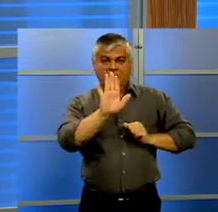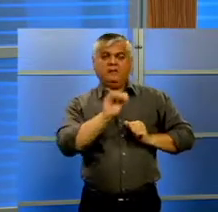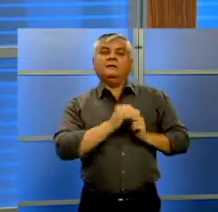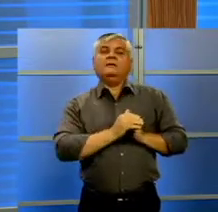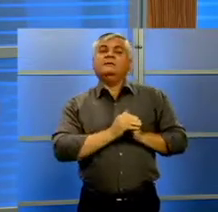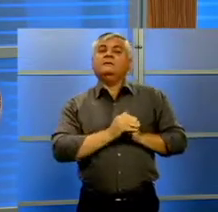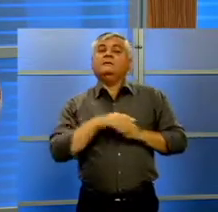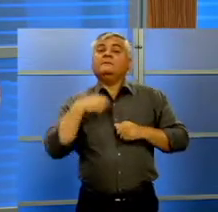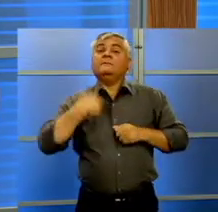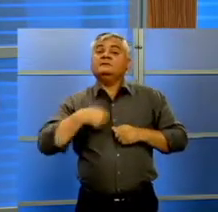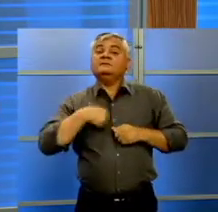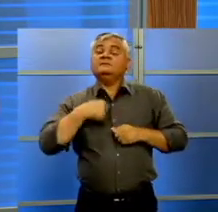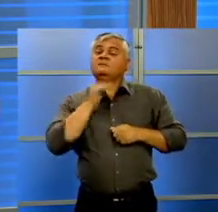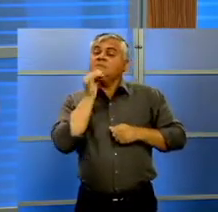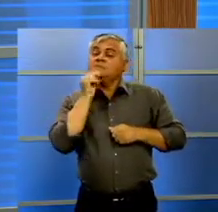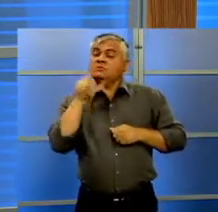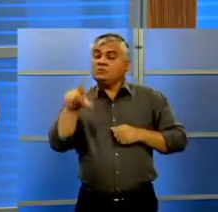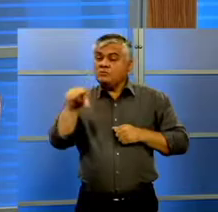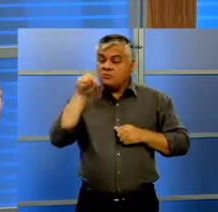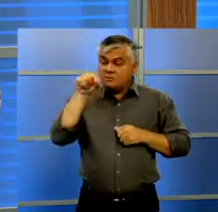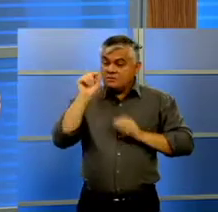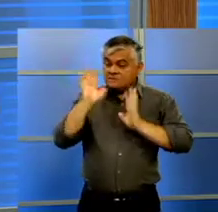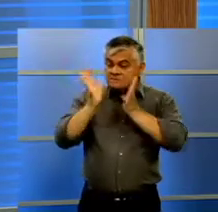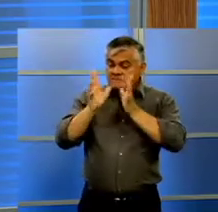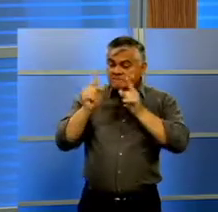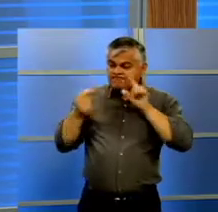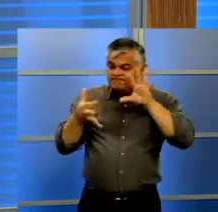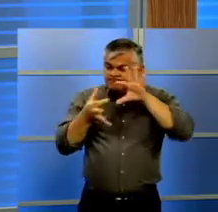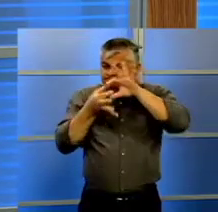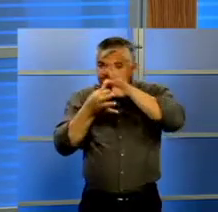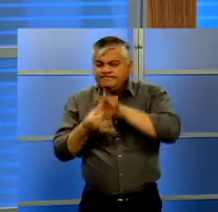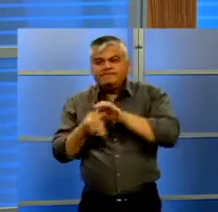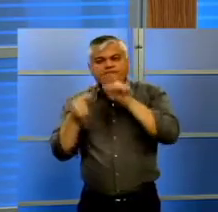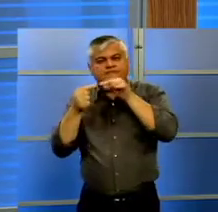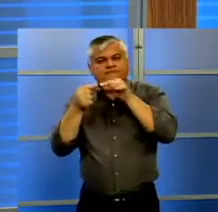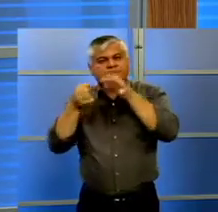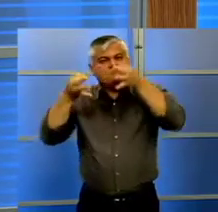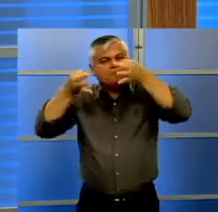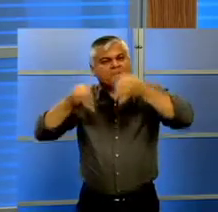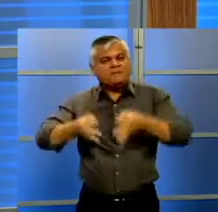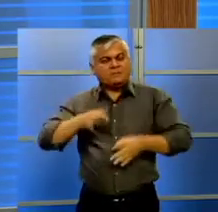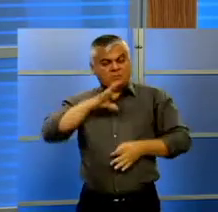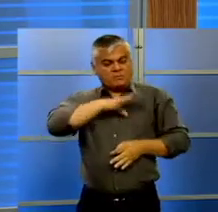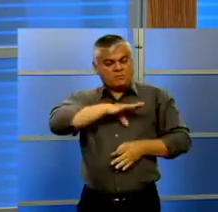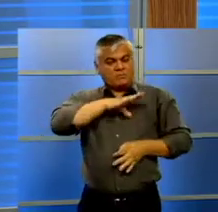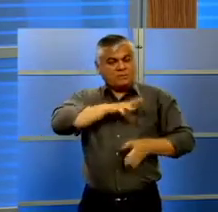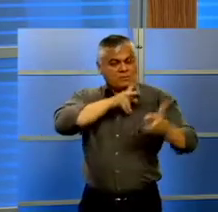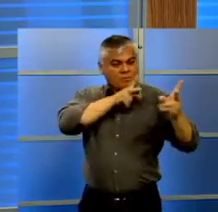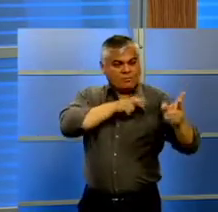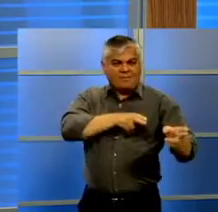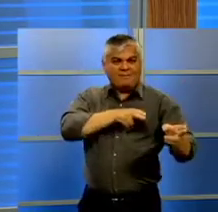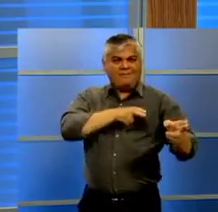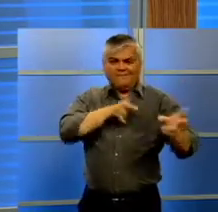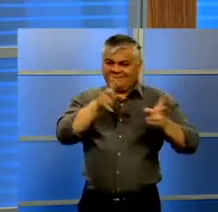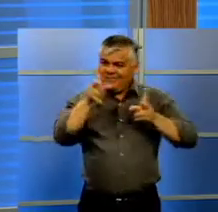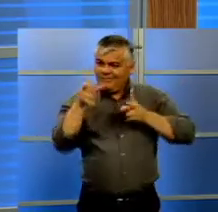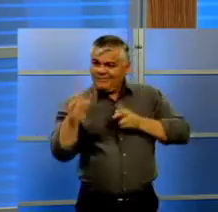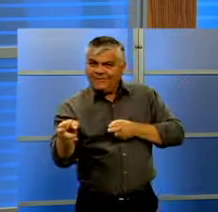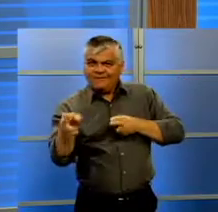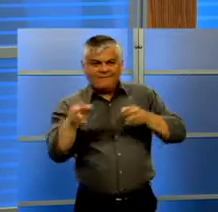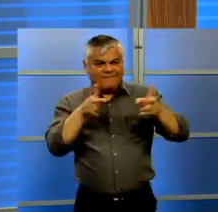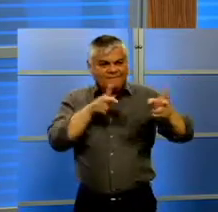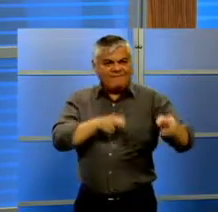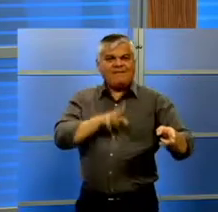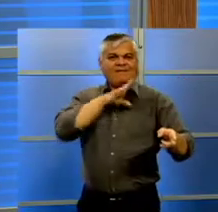Então, é preciso escolher um item lexical equivalente a esse termo no português, ao sentido que você quer dar na